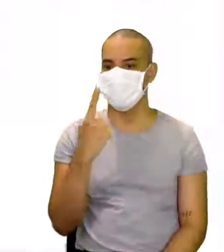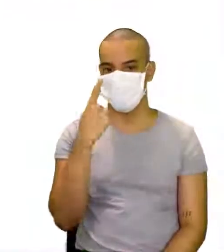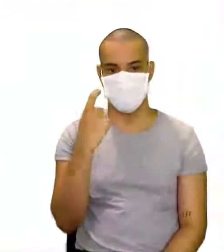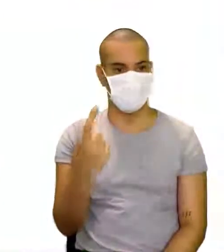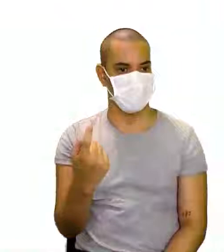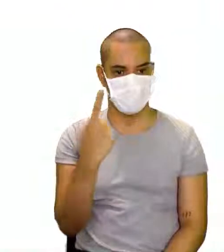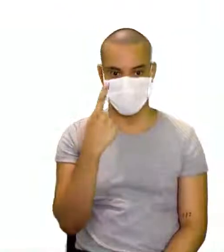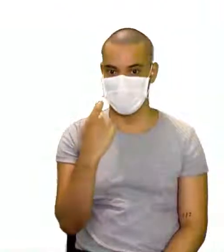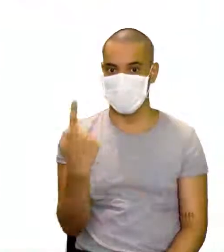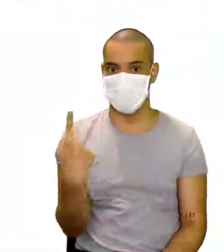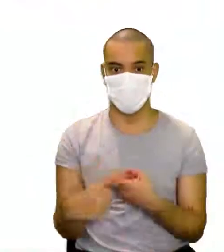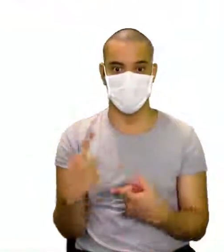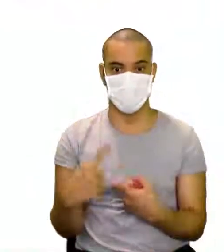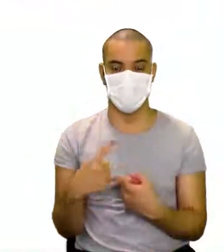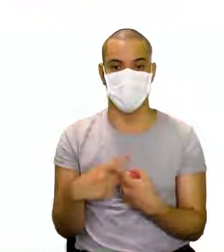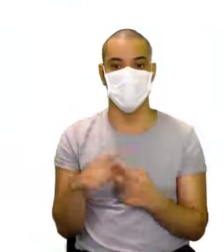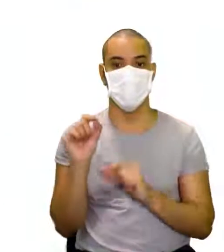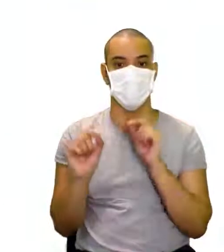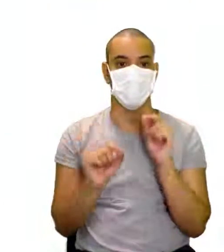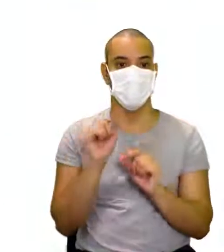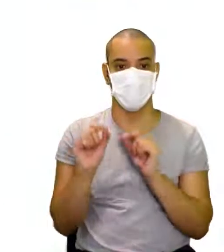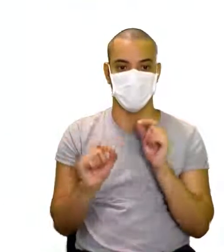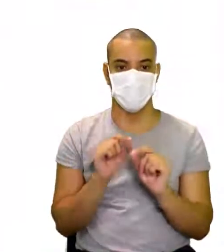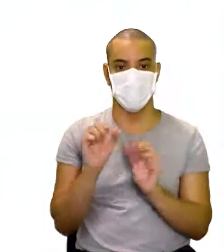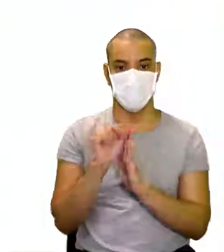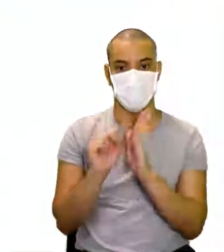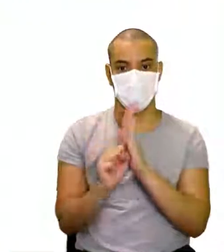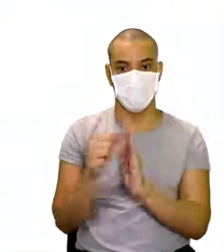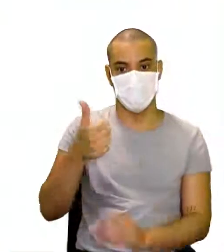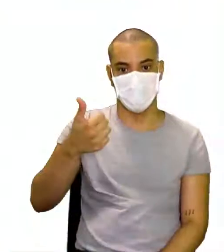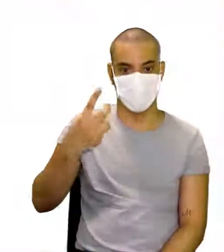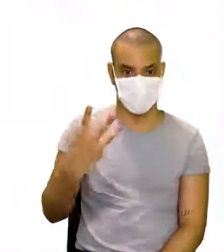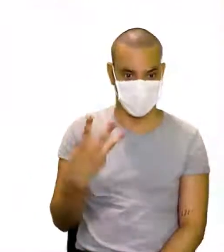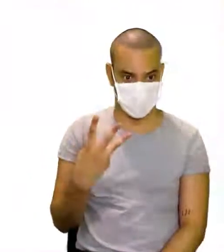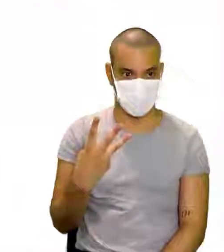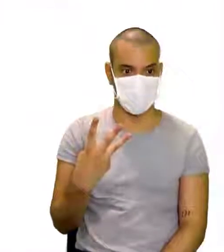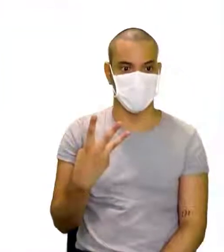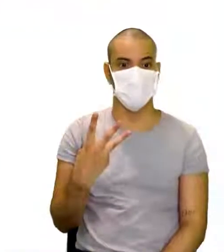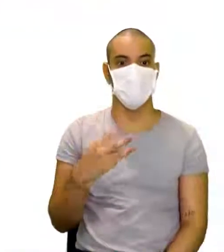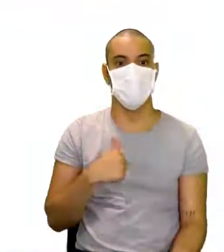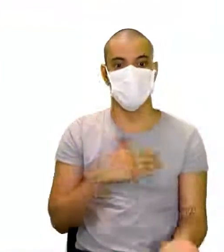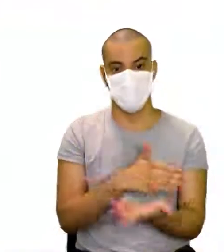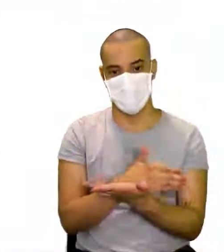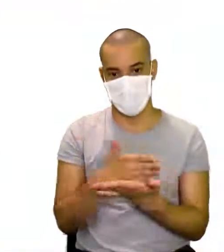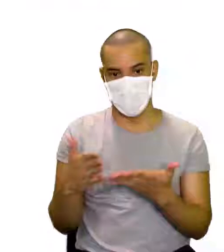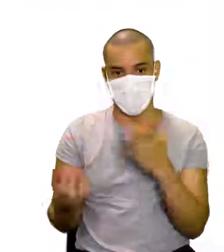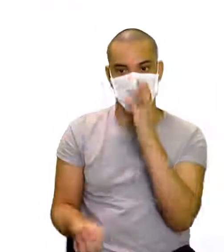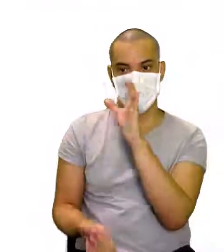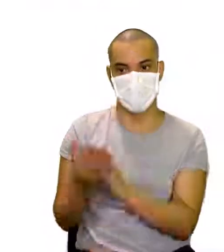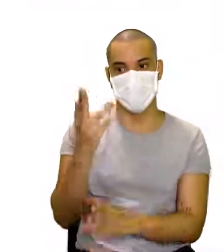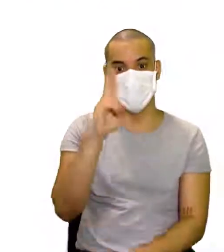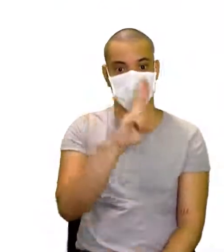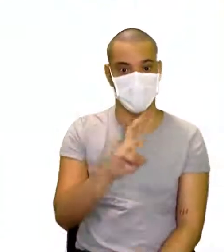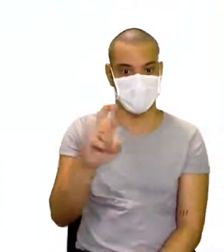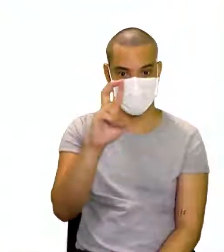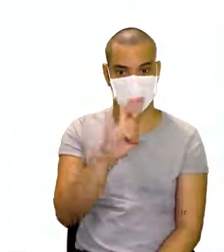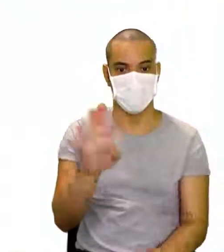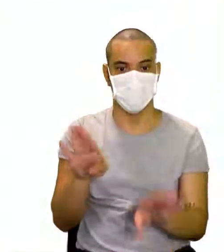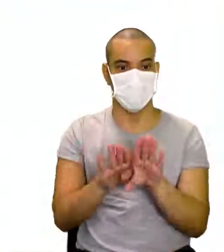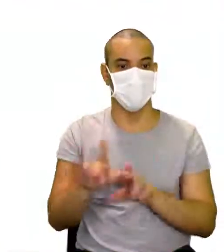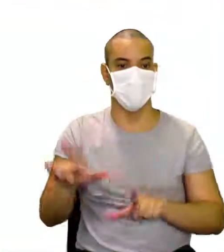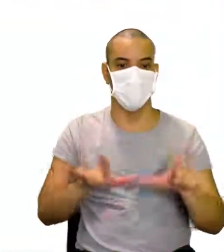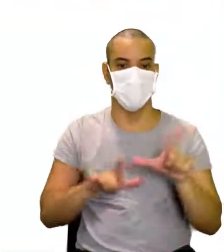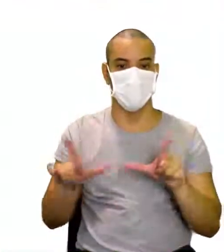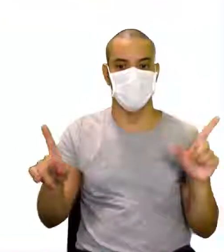maior interesse, pelo menos até o século XIII, quando começaram a surgir observações e